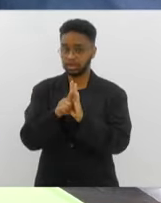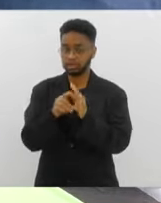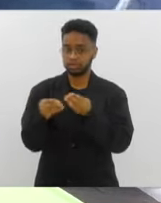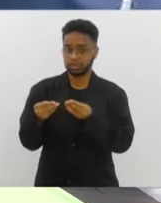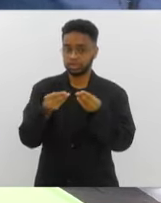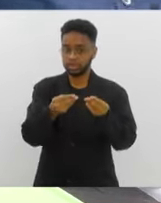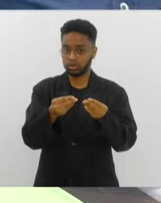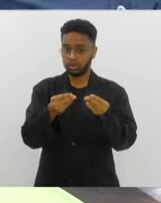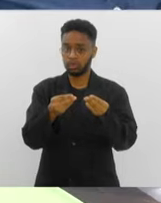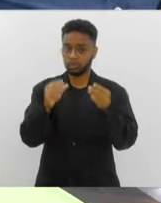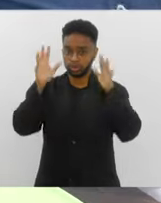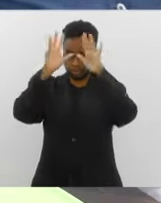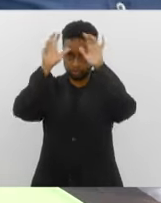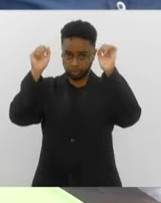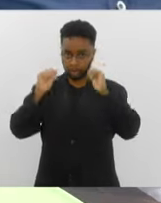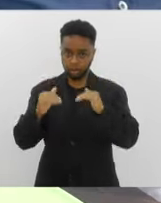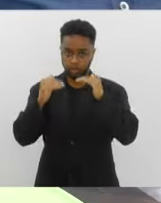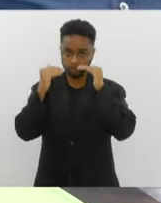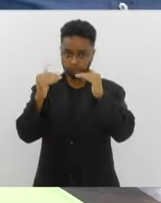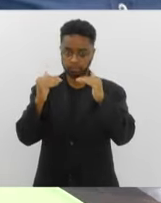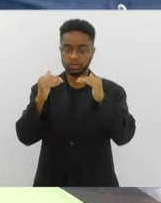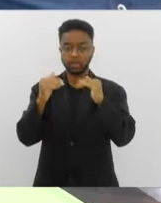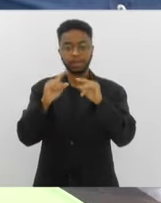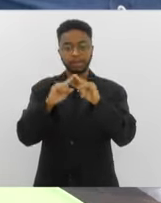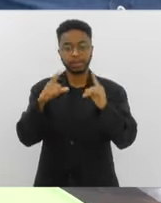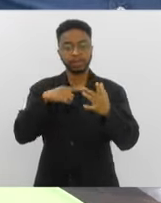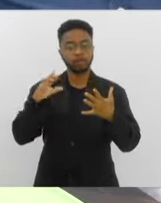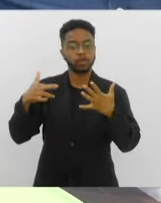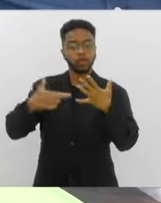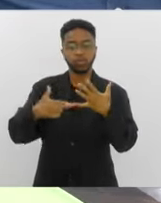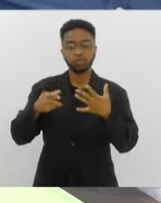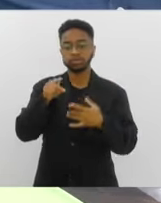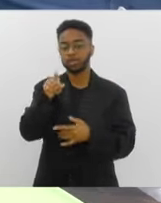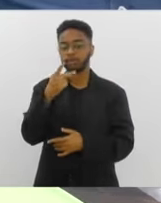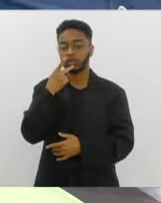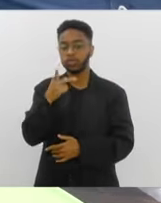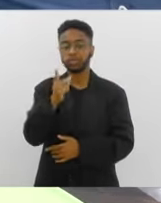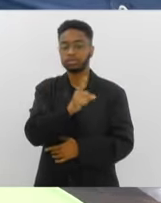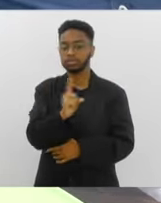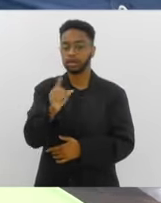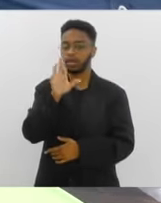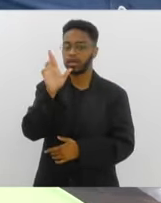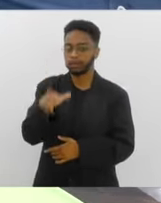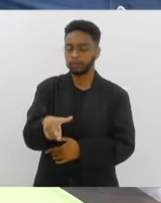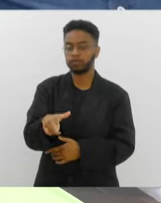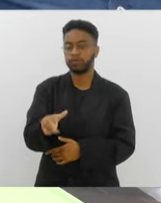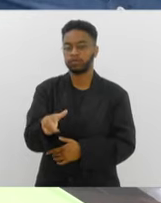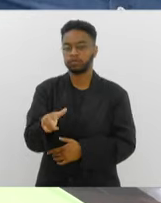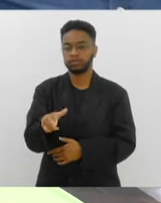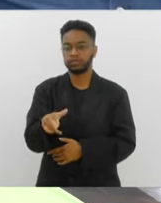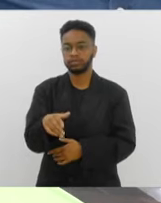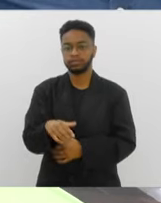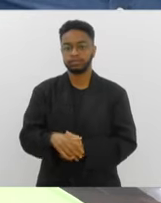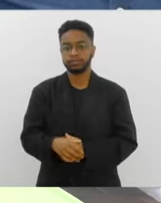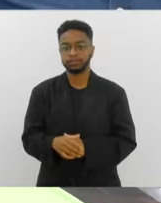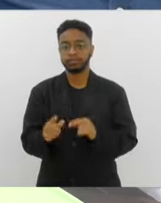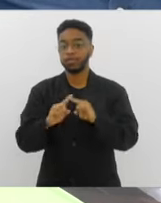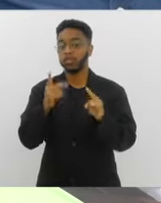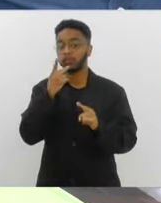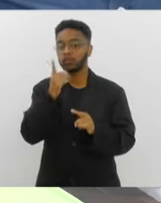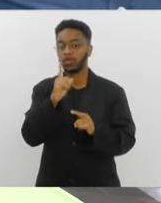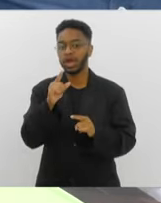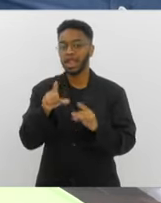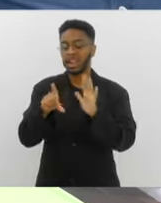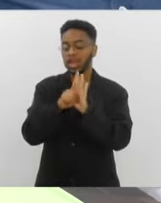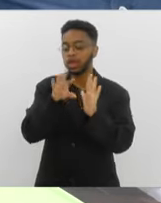Supremo, teve um recurso, e o Supremo falou não, e deu caráter geral, mas não disse que a lei era ruim, disse